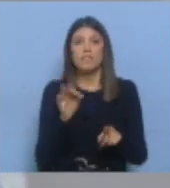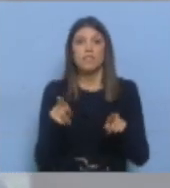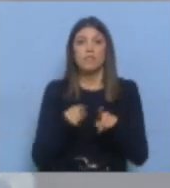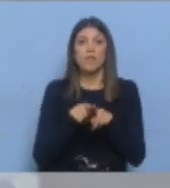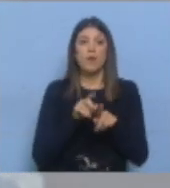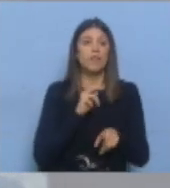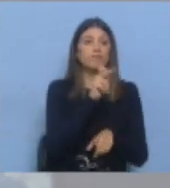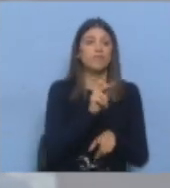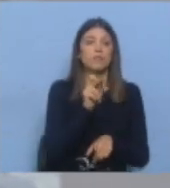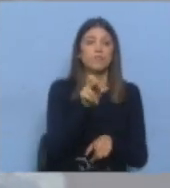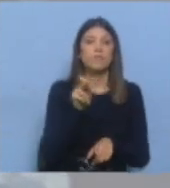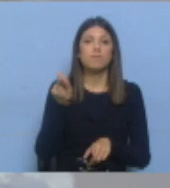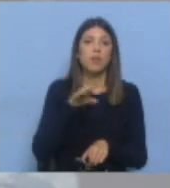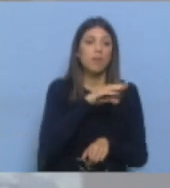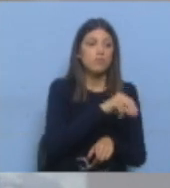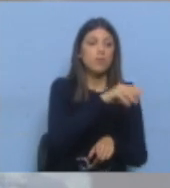estes locais.